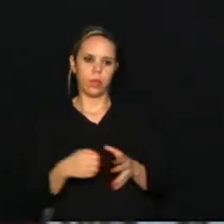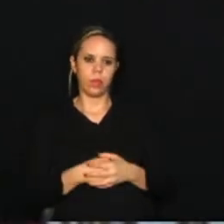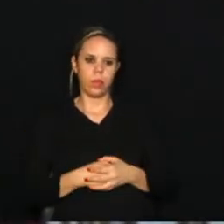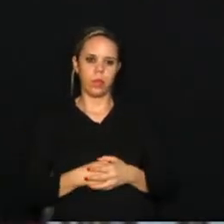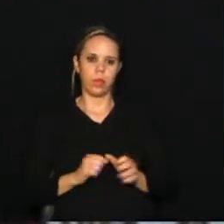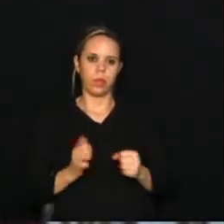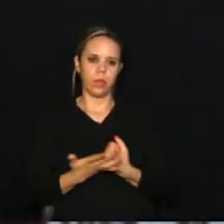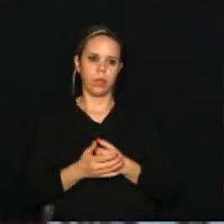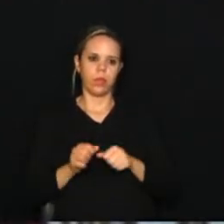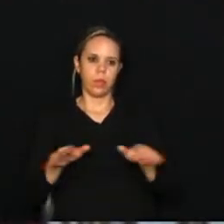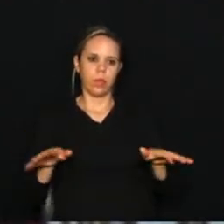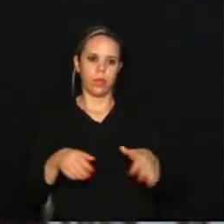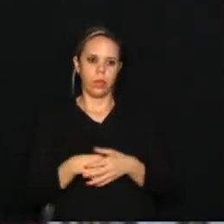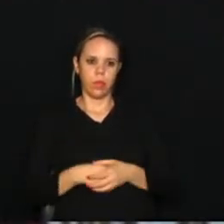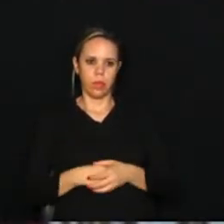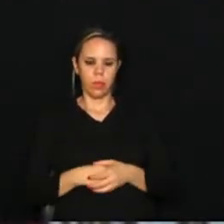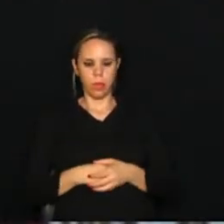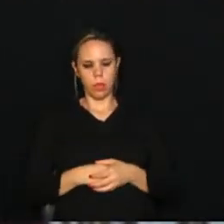pandemia.